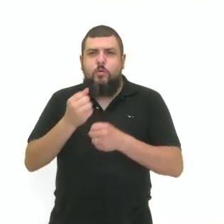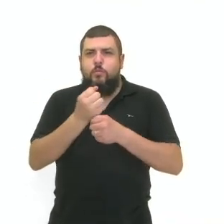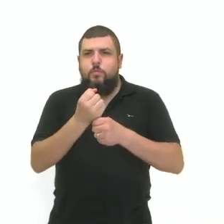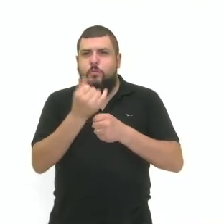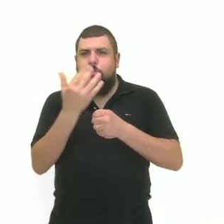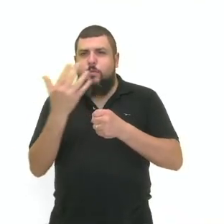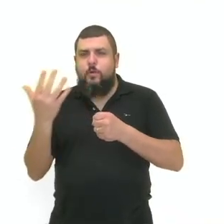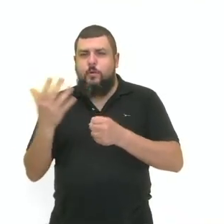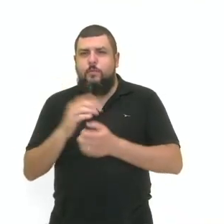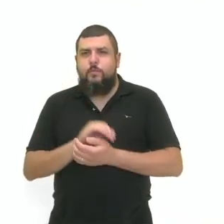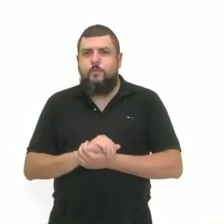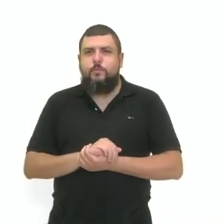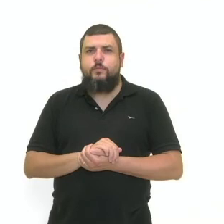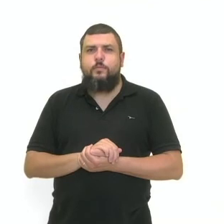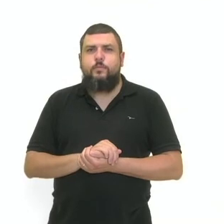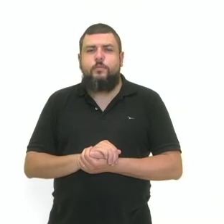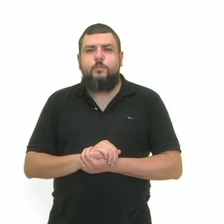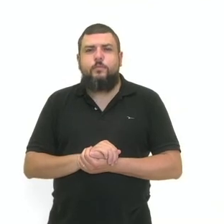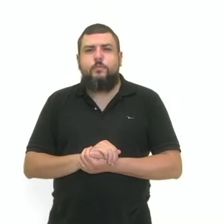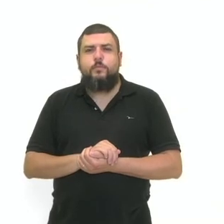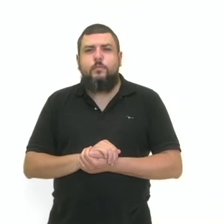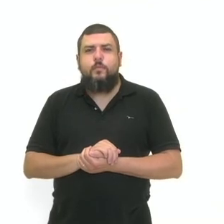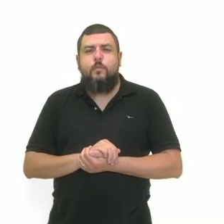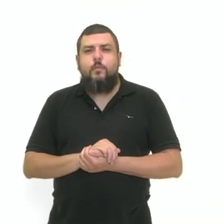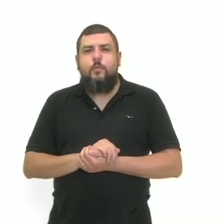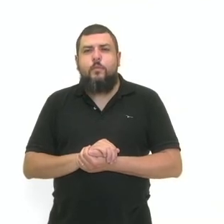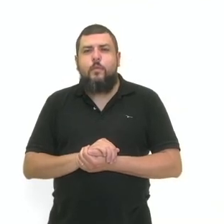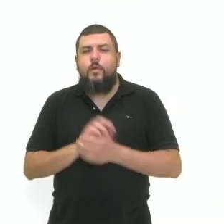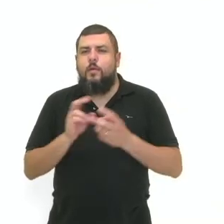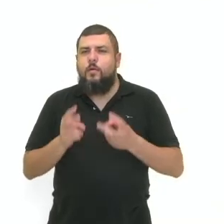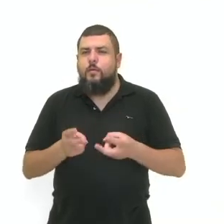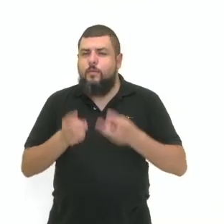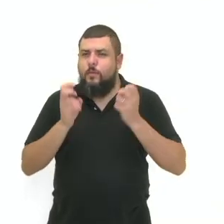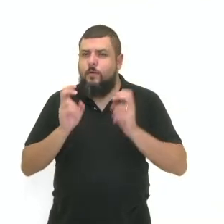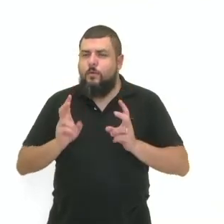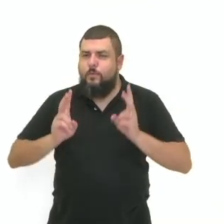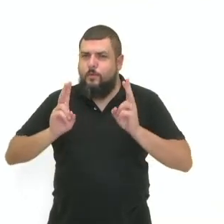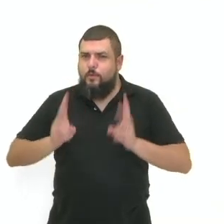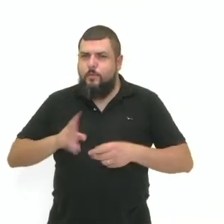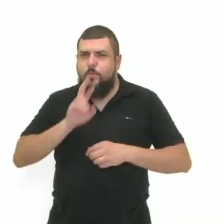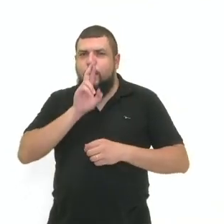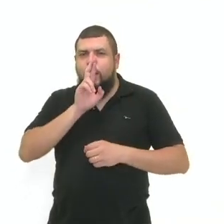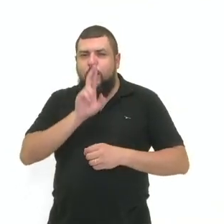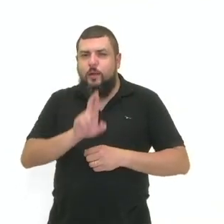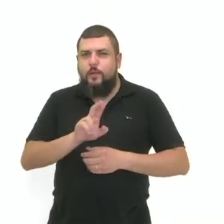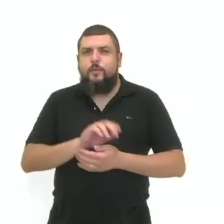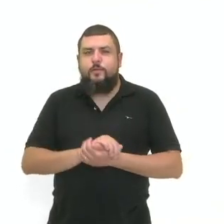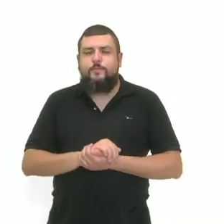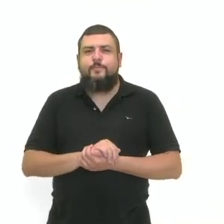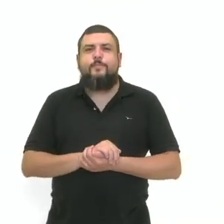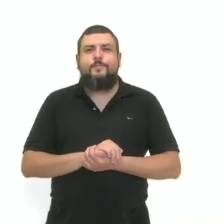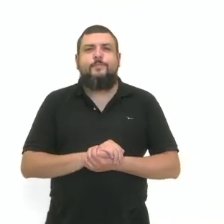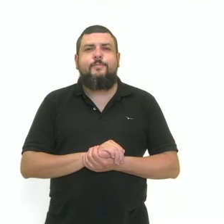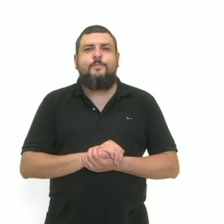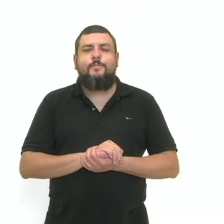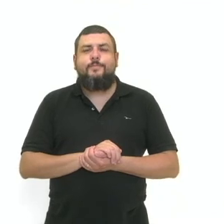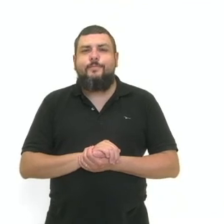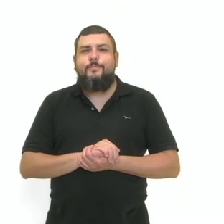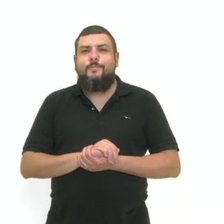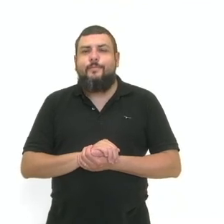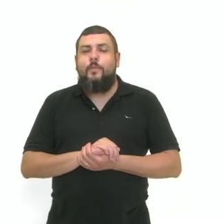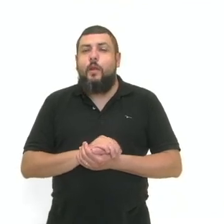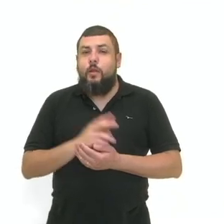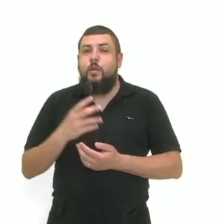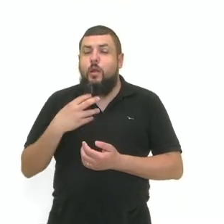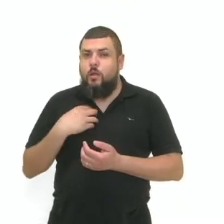certo? Você vai observar que chegará no mesmo resultado. Lembre sempre que é 2 elevado